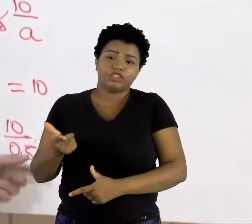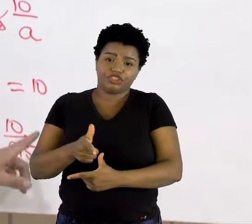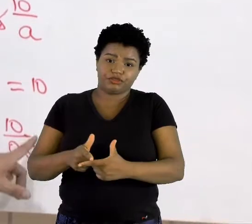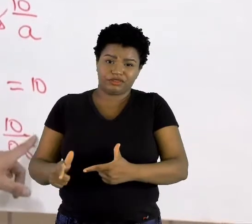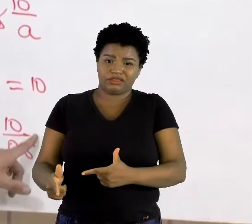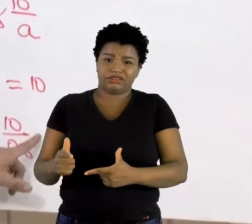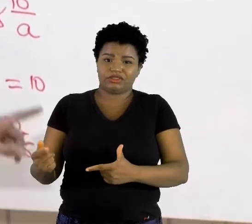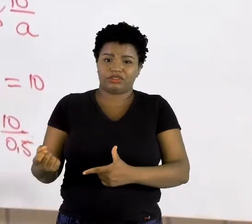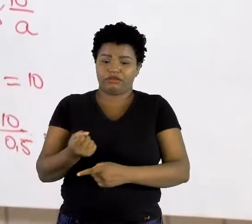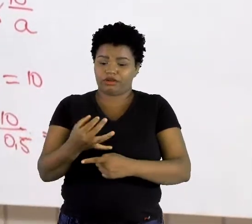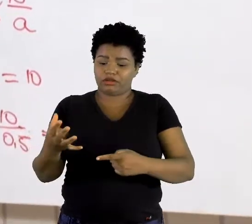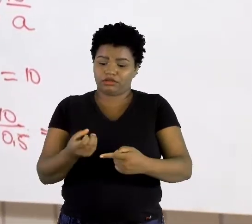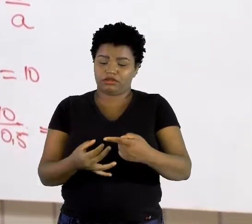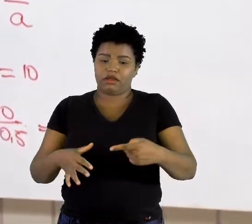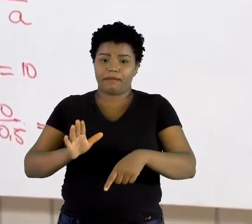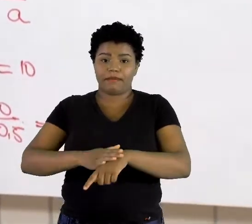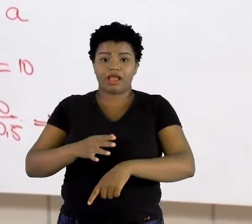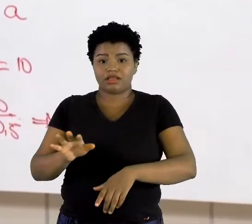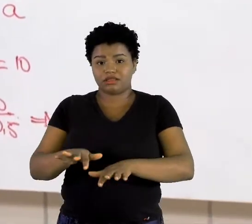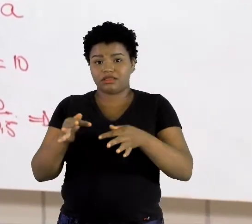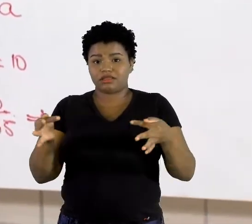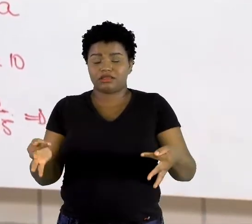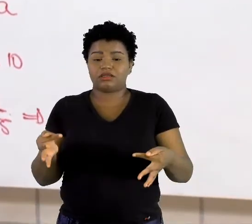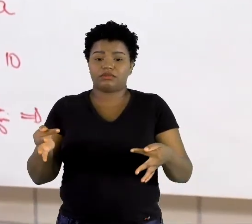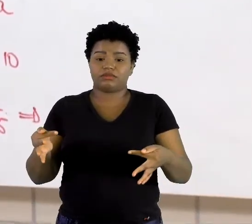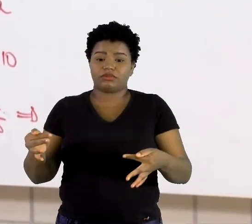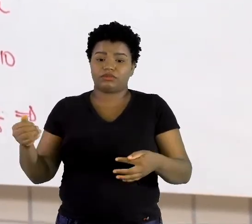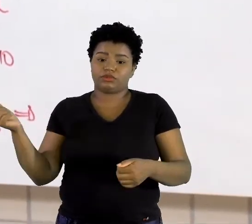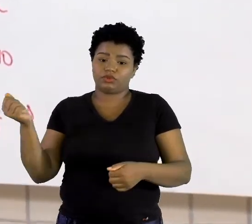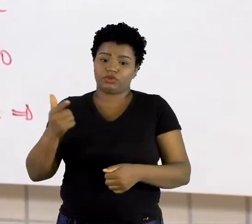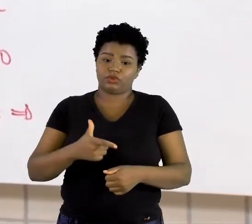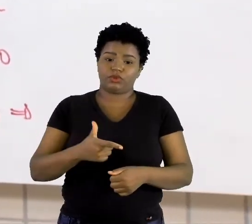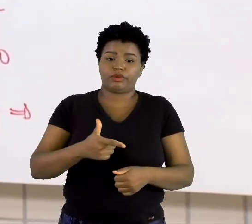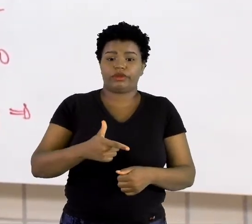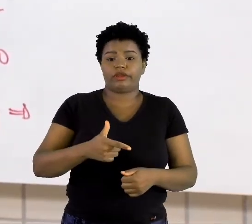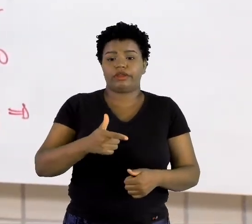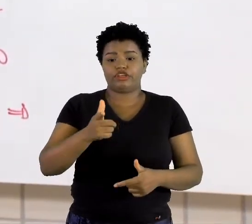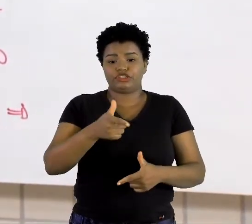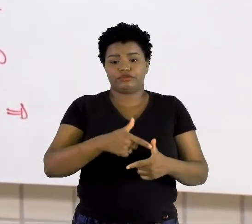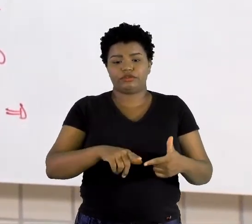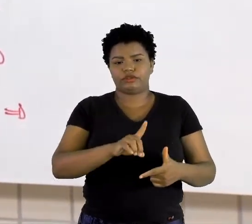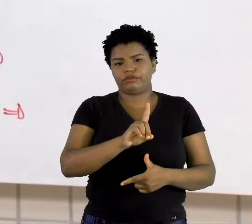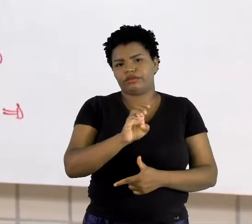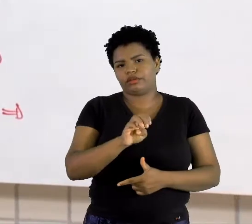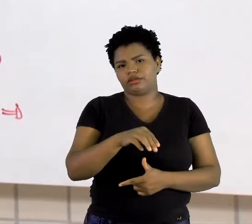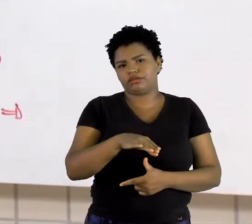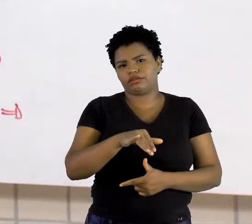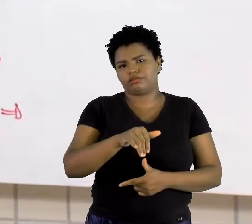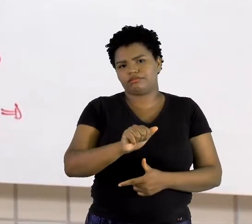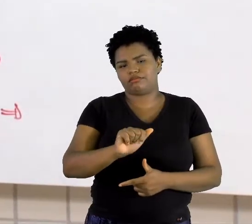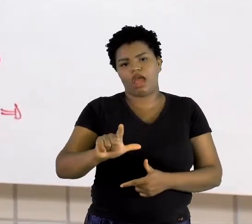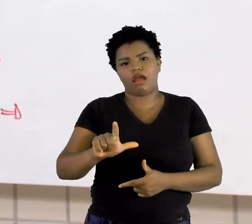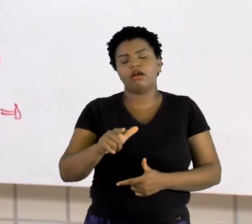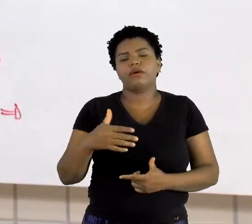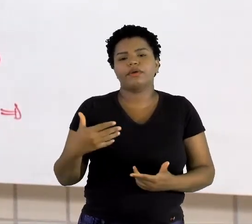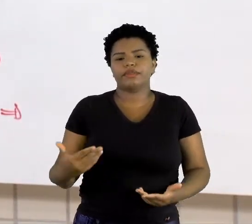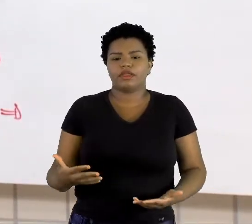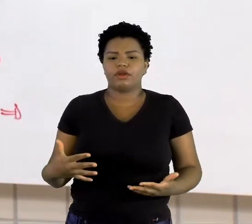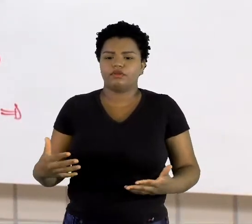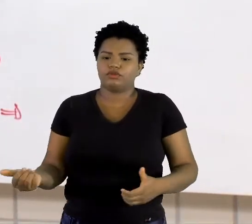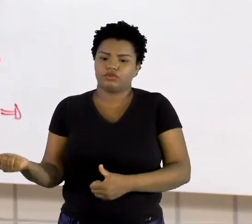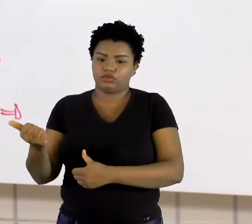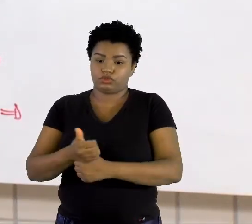por outra é mais simples que fazer a divisão por decimal. E olha só que interessante. Vou substituir